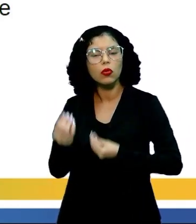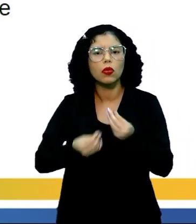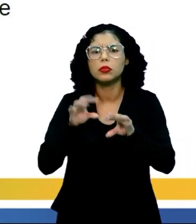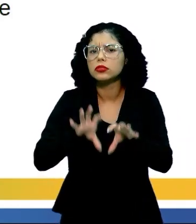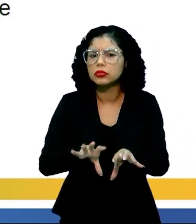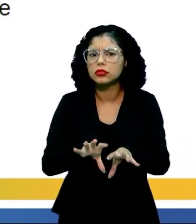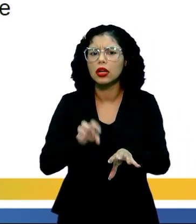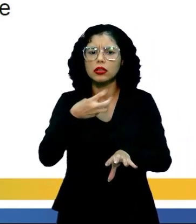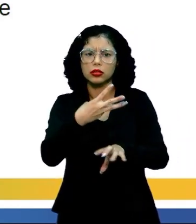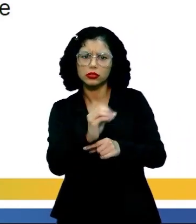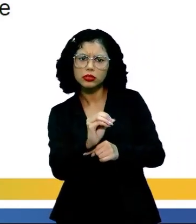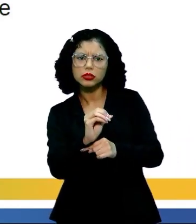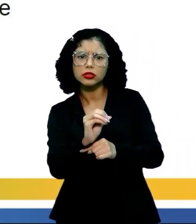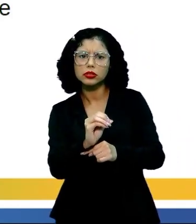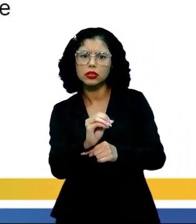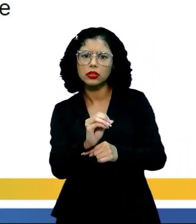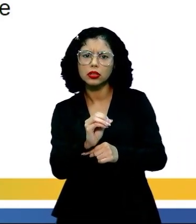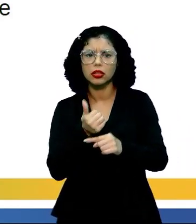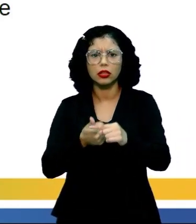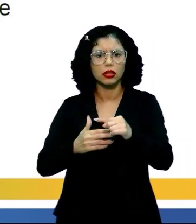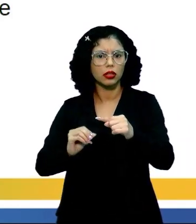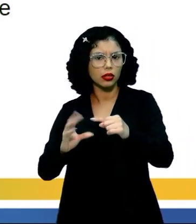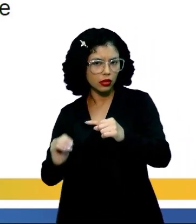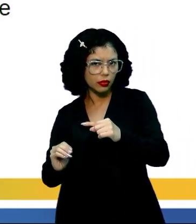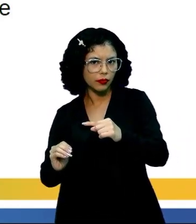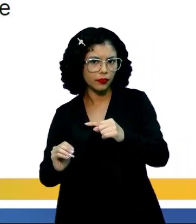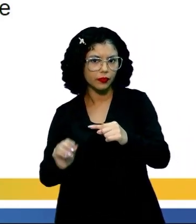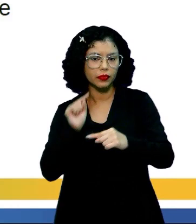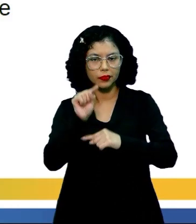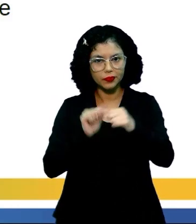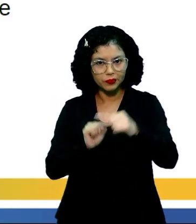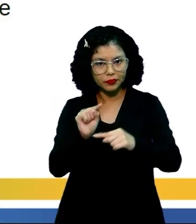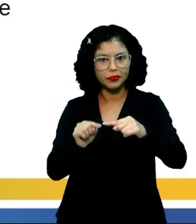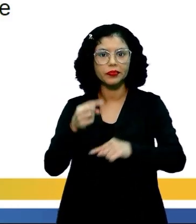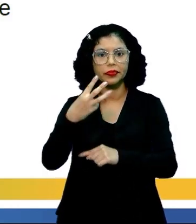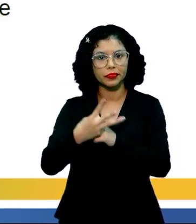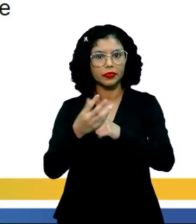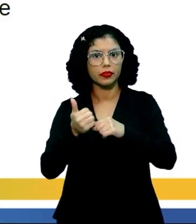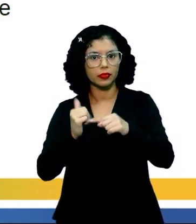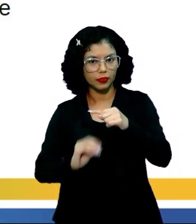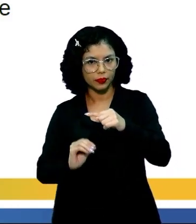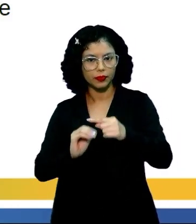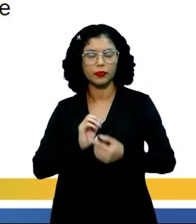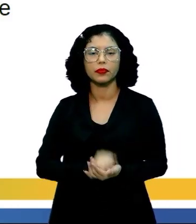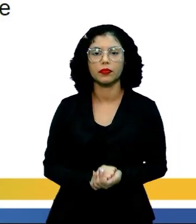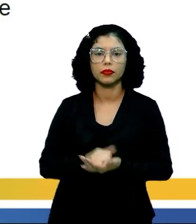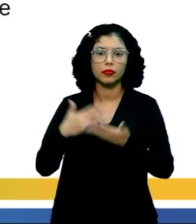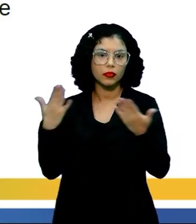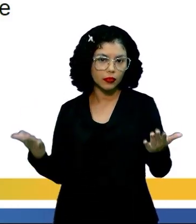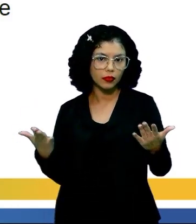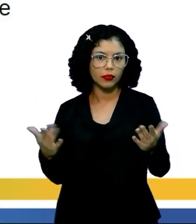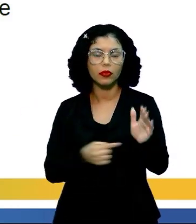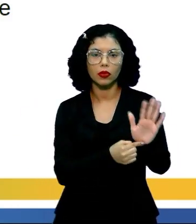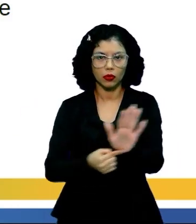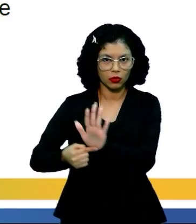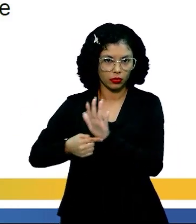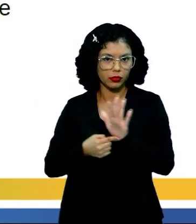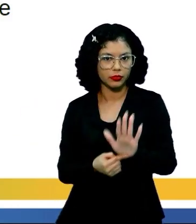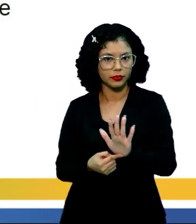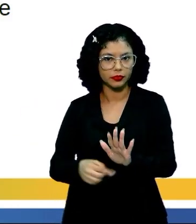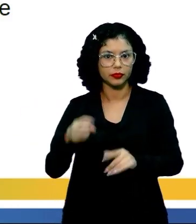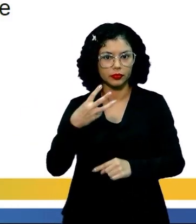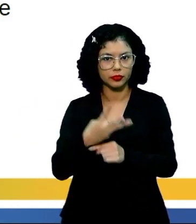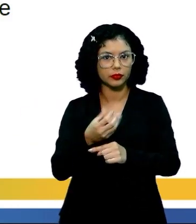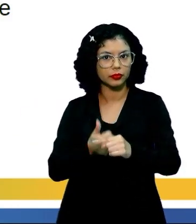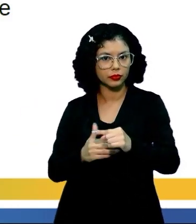assim? 30 sobre por cento é 30 sobre 100, que é a mesma coisa que 3 sobre 10. A representação de